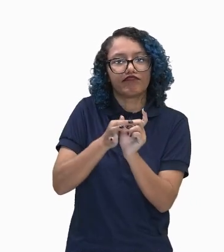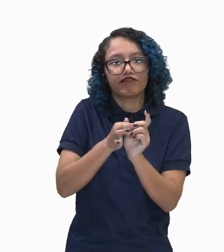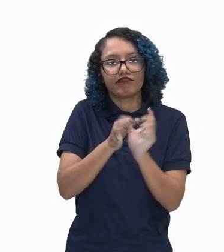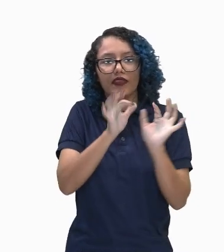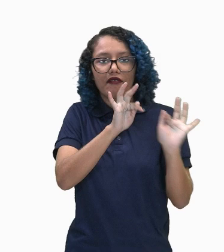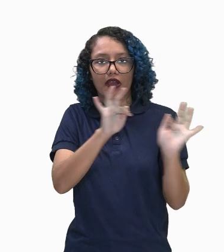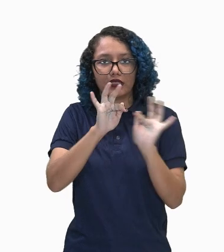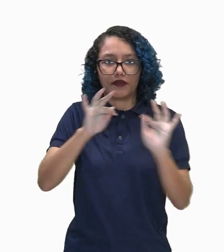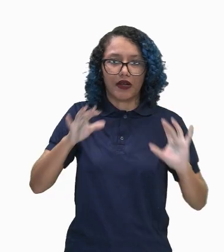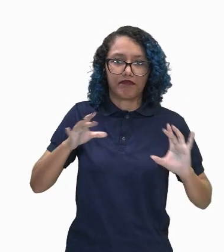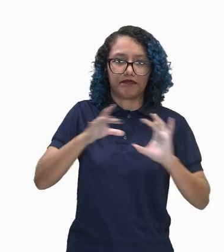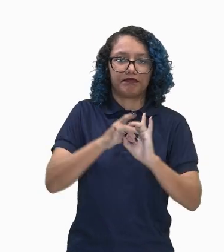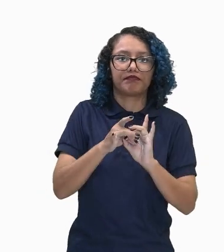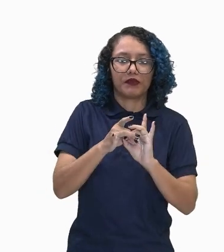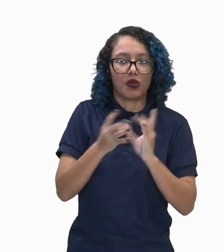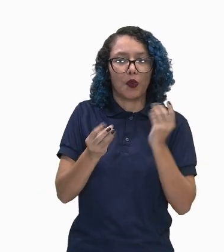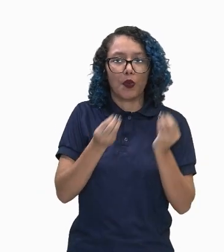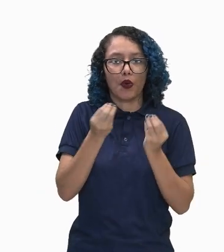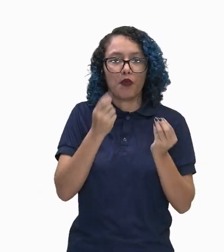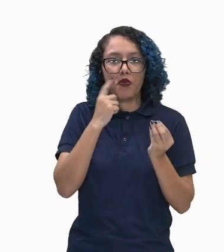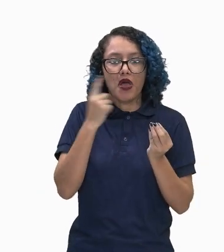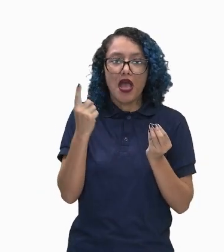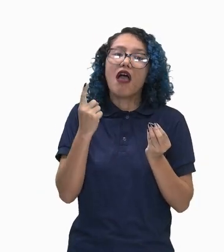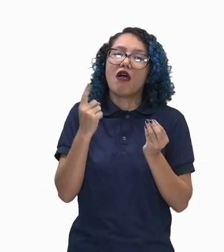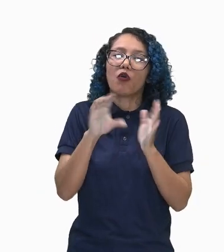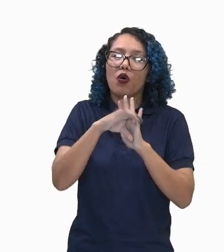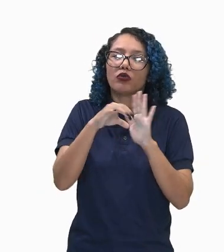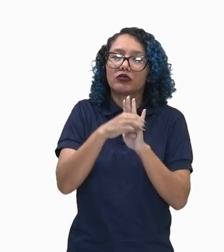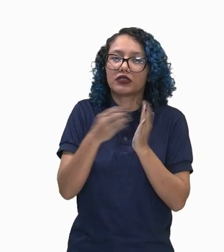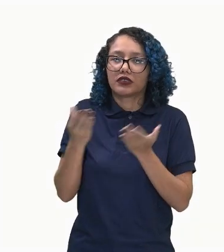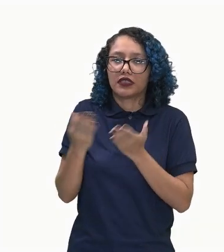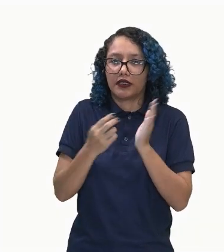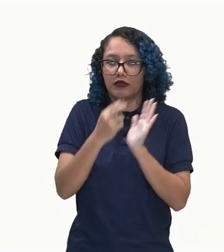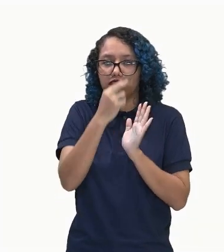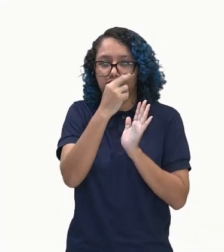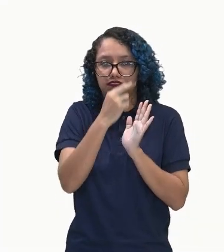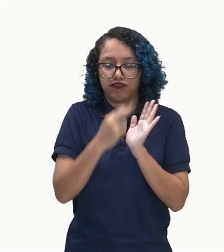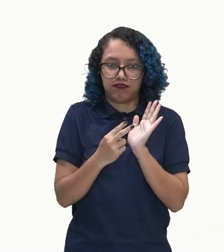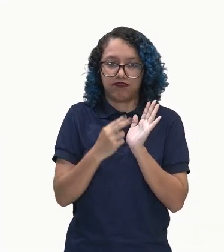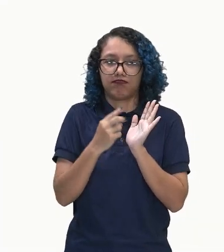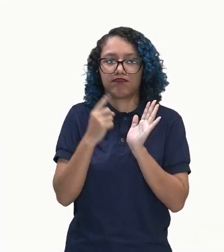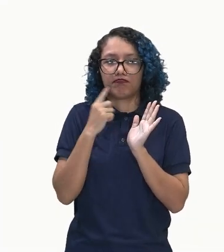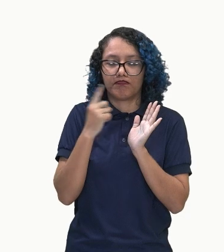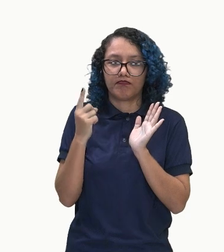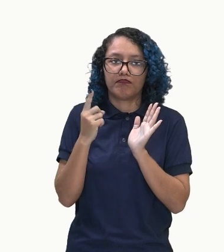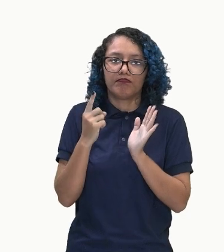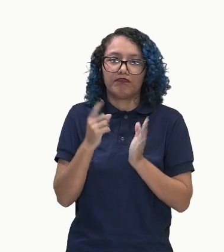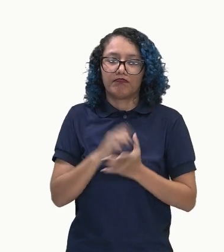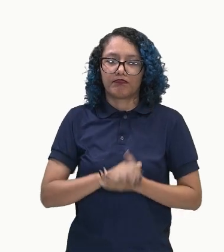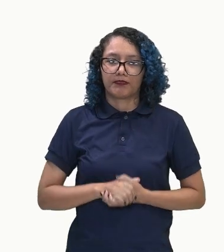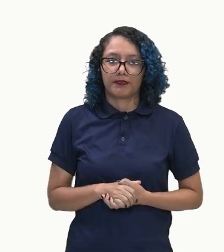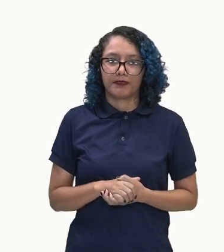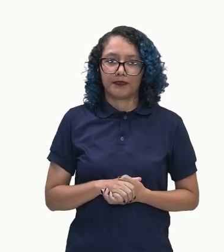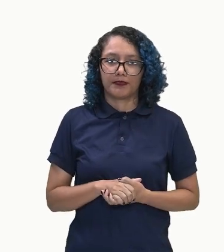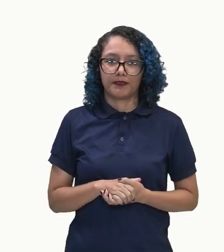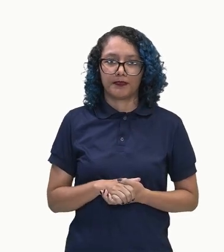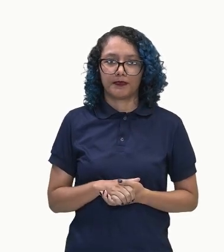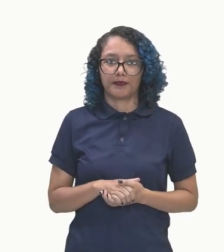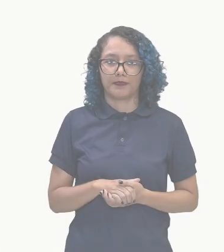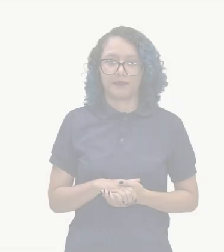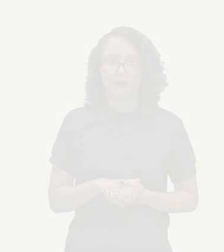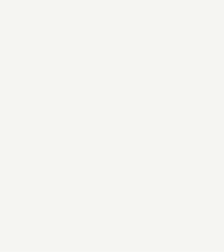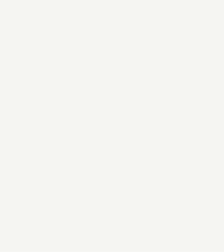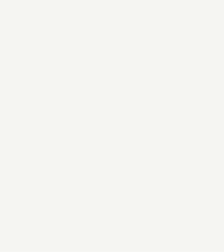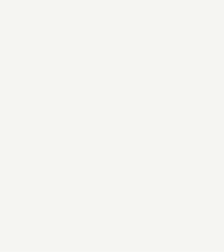tá? Então, nós temos essa definição. Então, os advérbios que funcionam como linking word. They play a